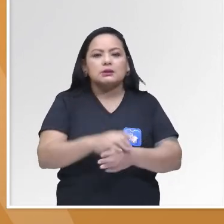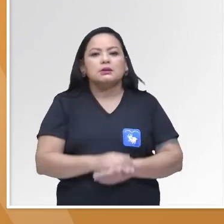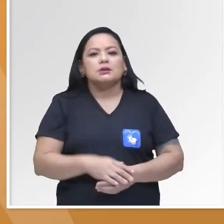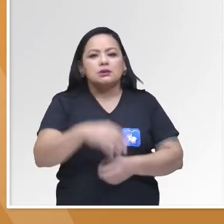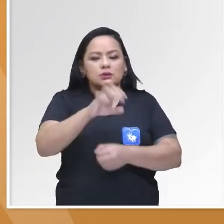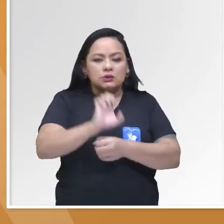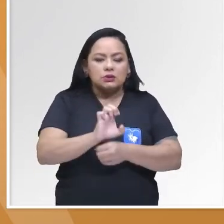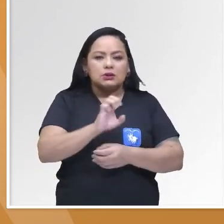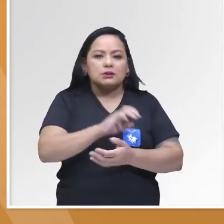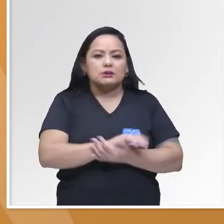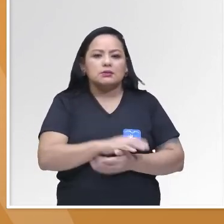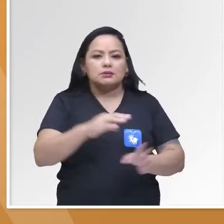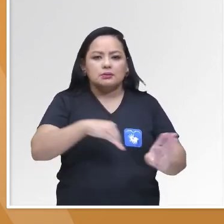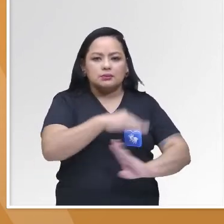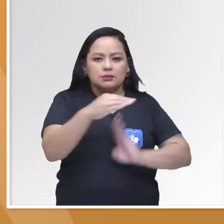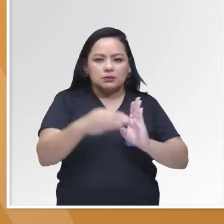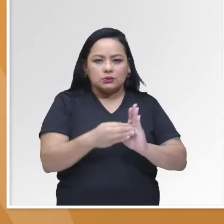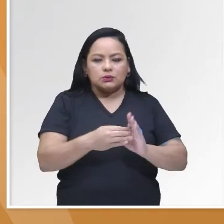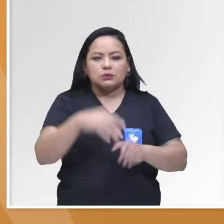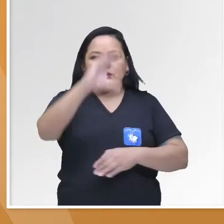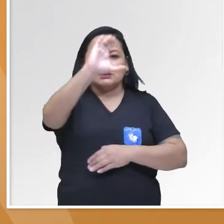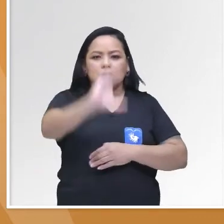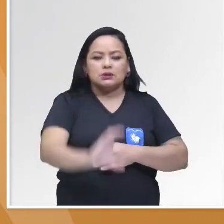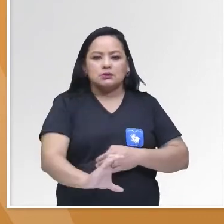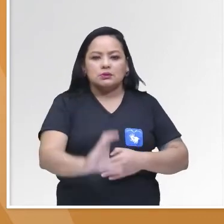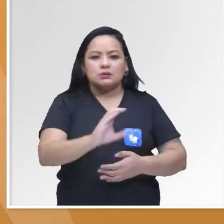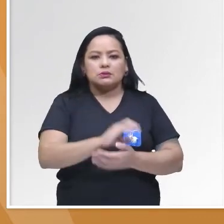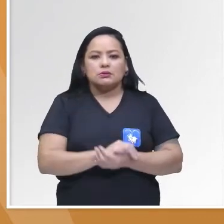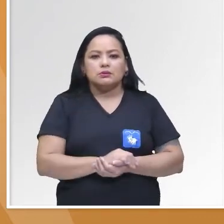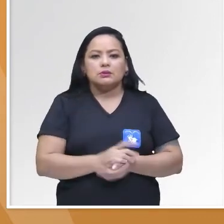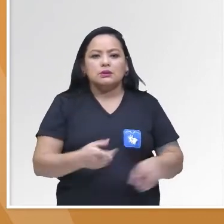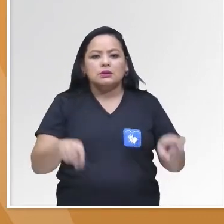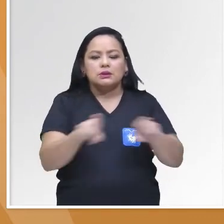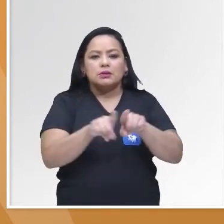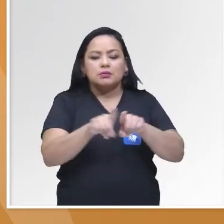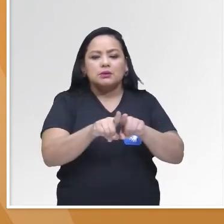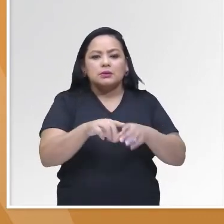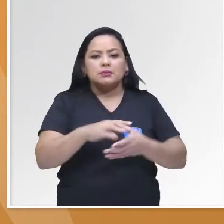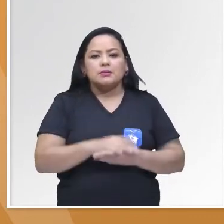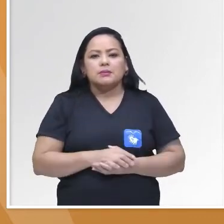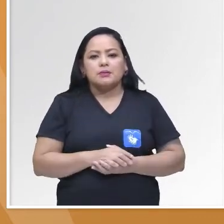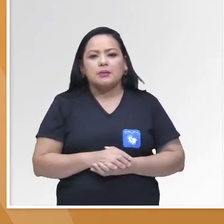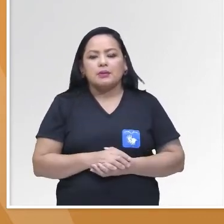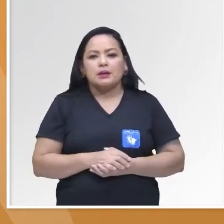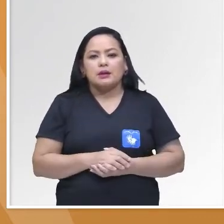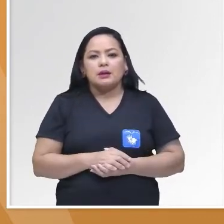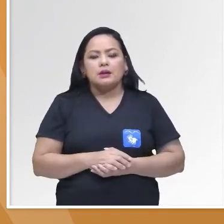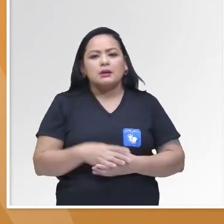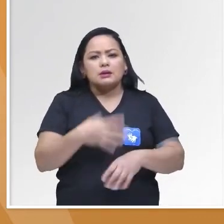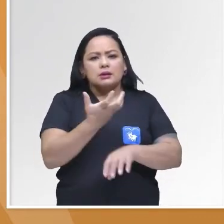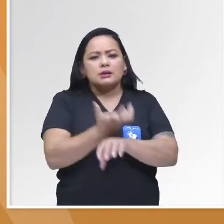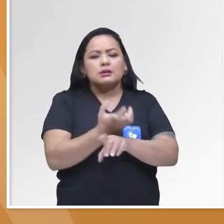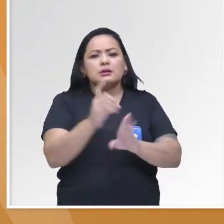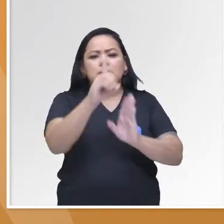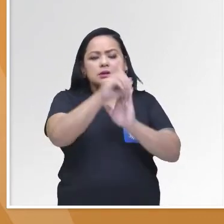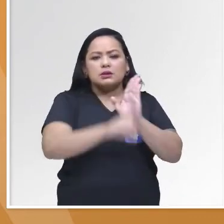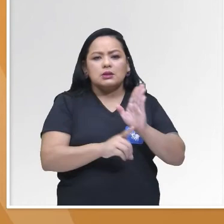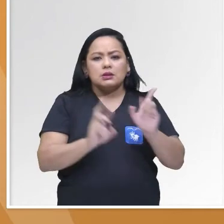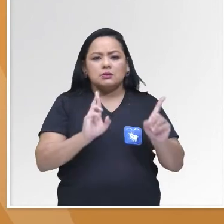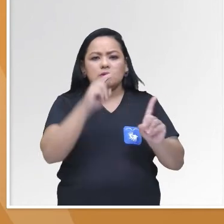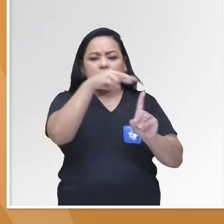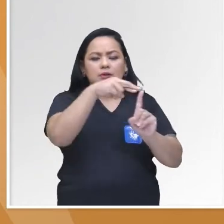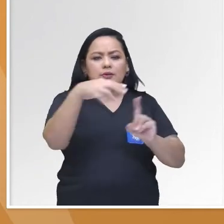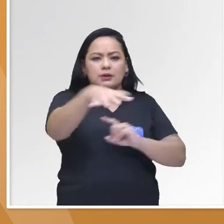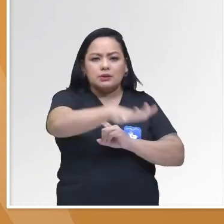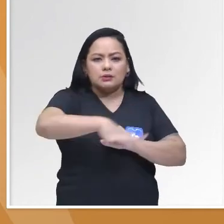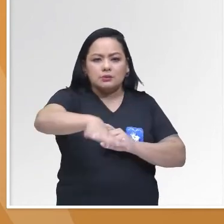estado. Todos são cidadãos. E no campo do direito, no que se refere ao